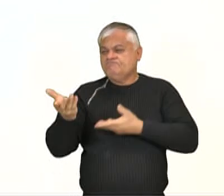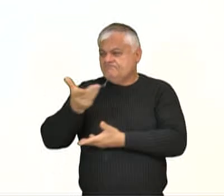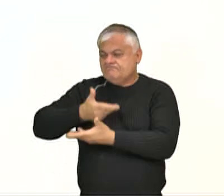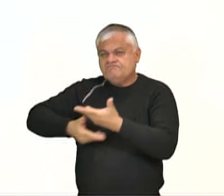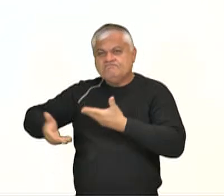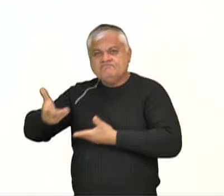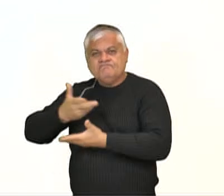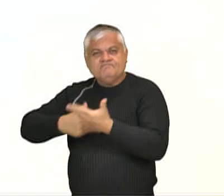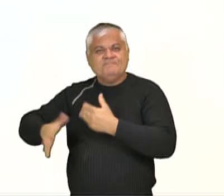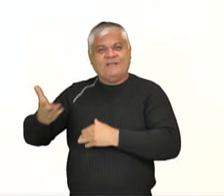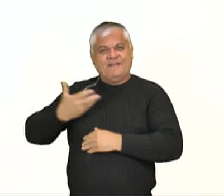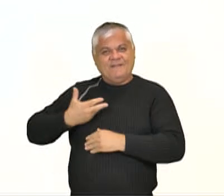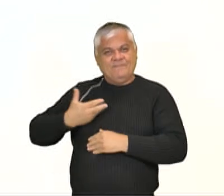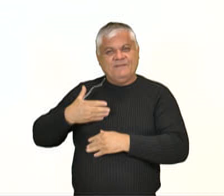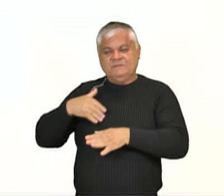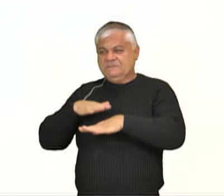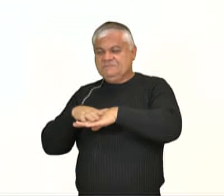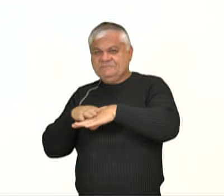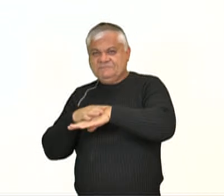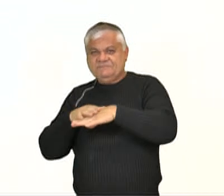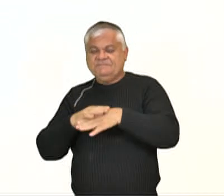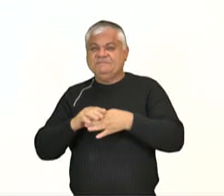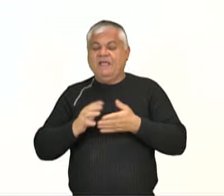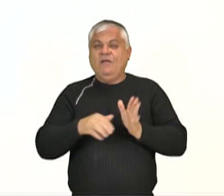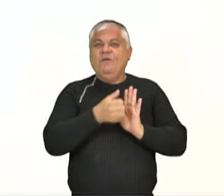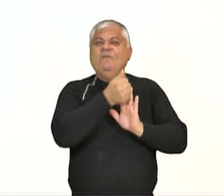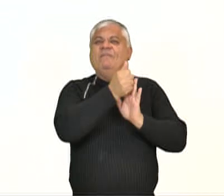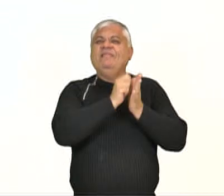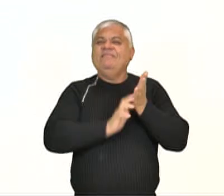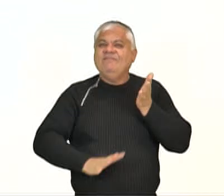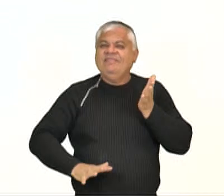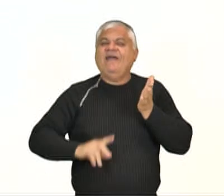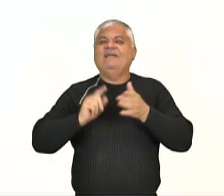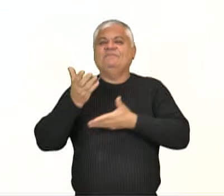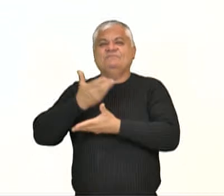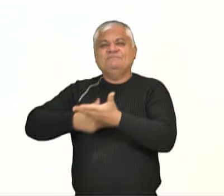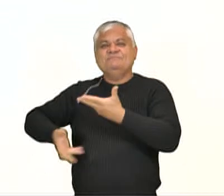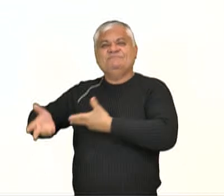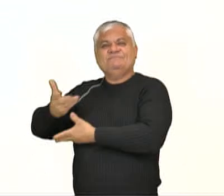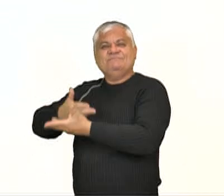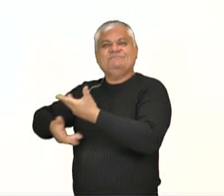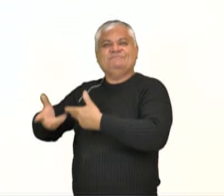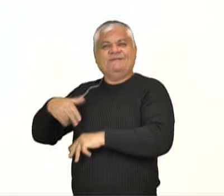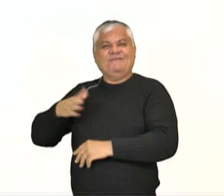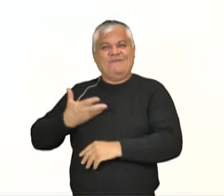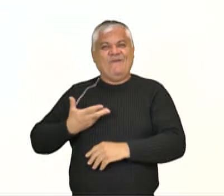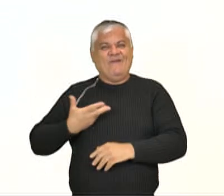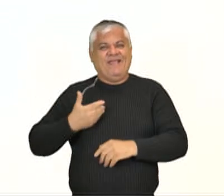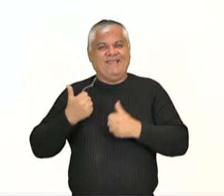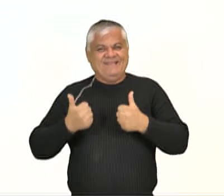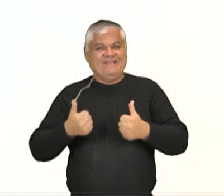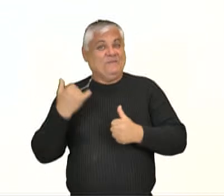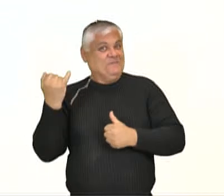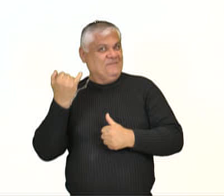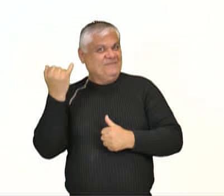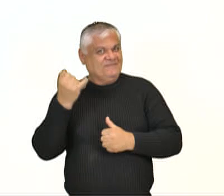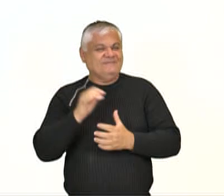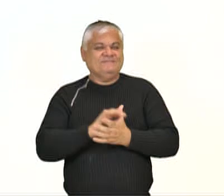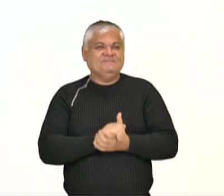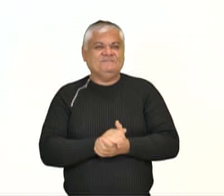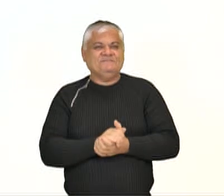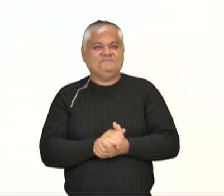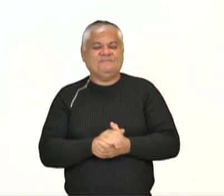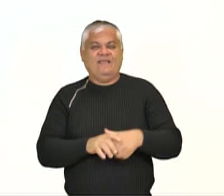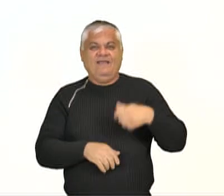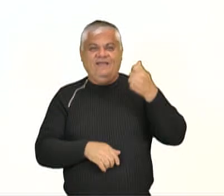seus colegas. Nós vamos fazer uma atividade para você compartilhar algumas coisas com os colegas, que é muito importante.